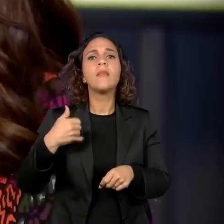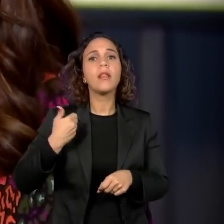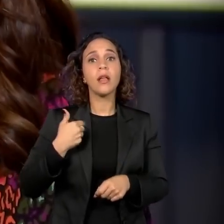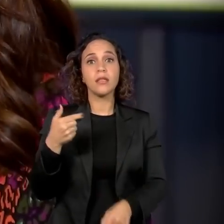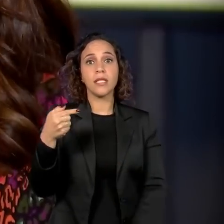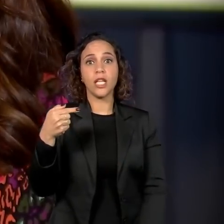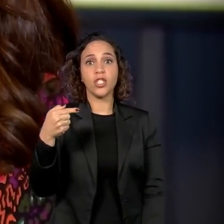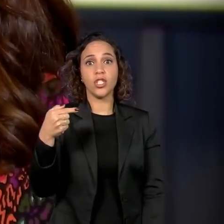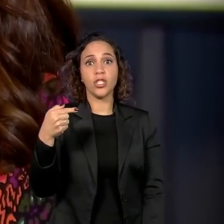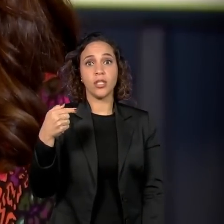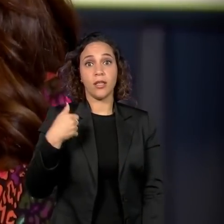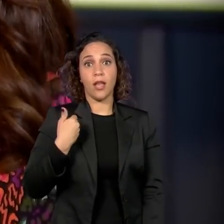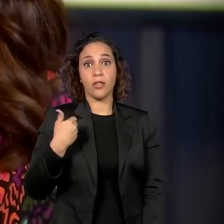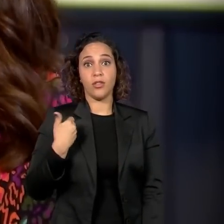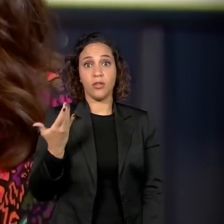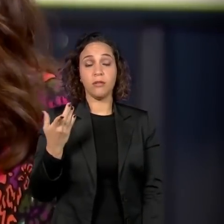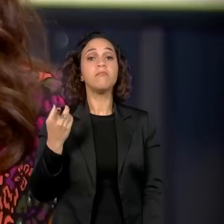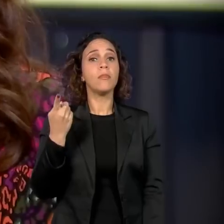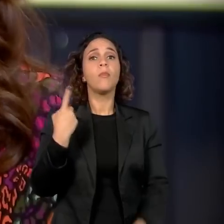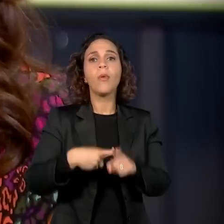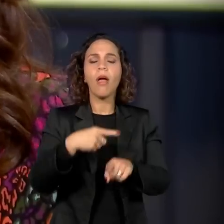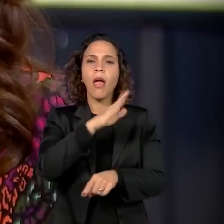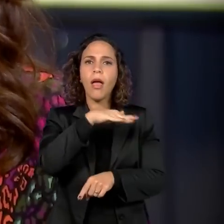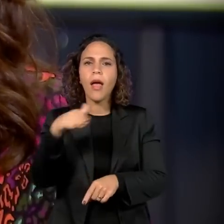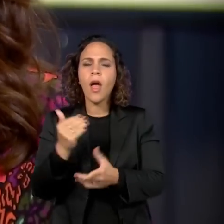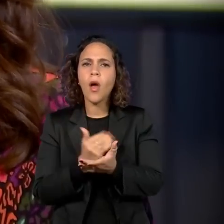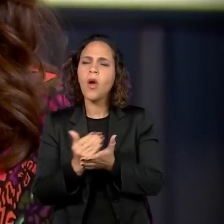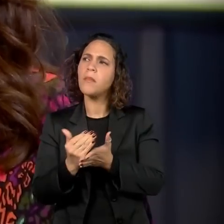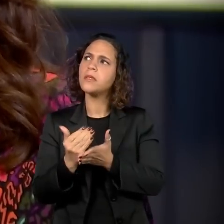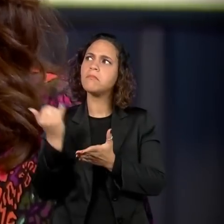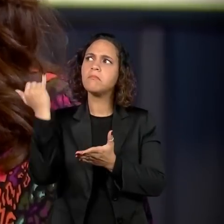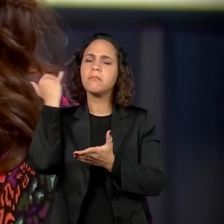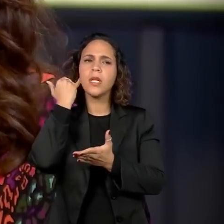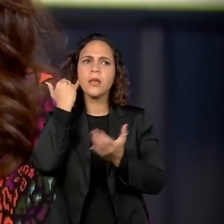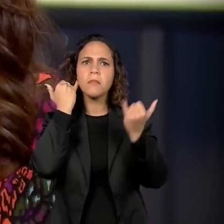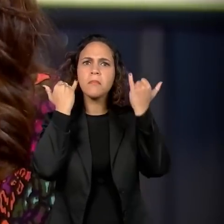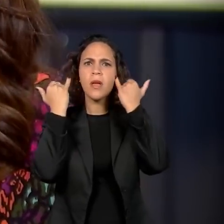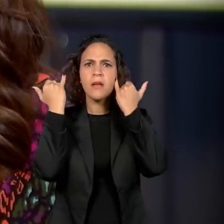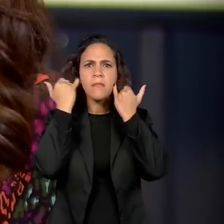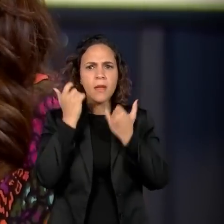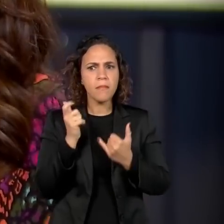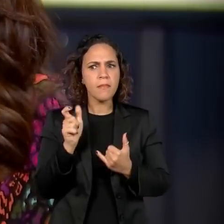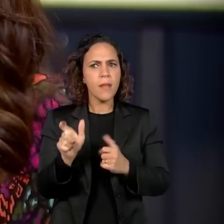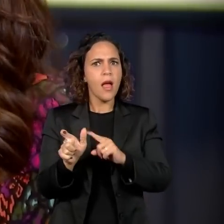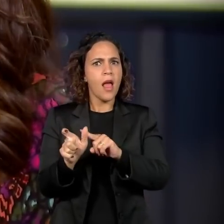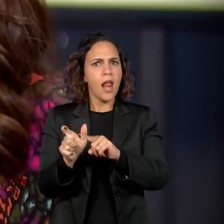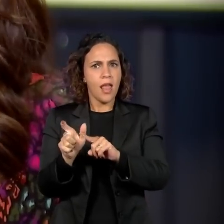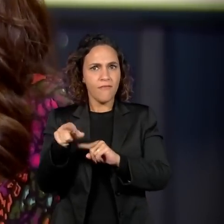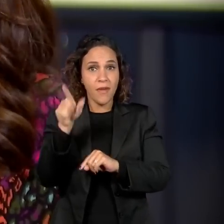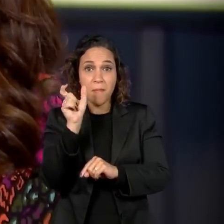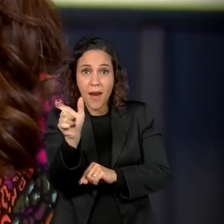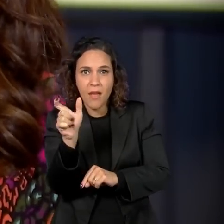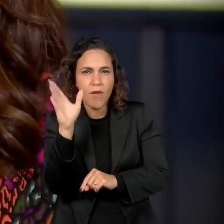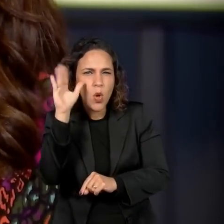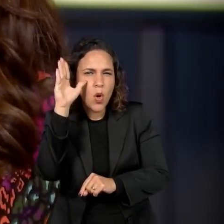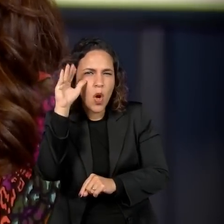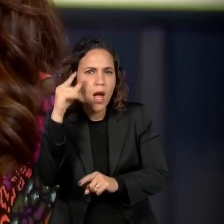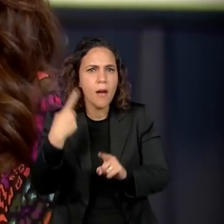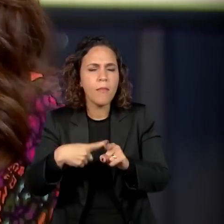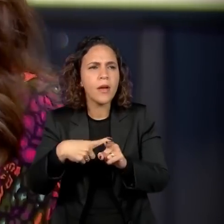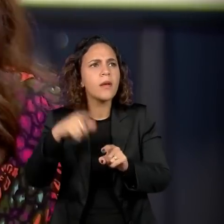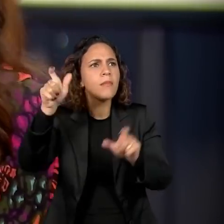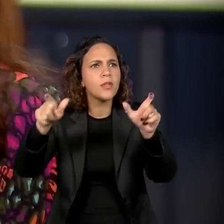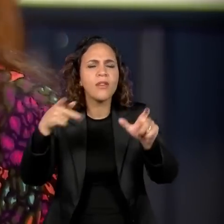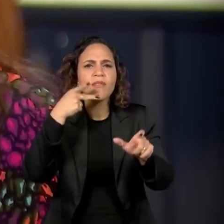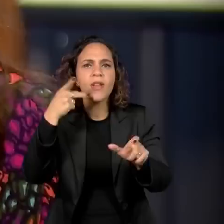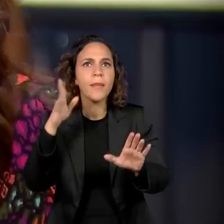7 anos de idade. Porque a criança começa a ouvir aquela palavra que parece... É uma palavra curiosa, porque tá todo mundo falando,